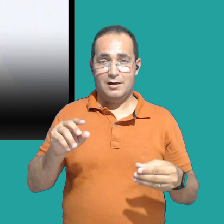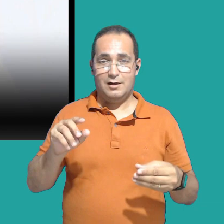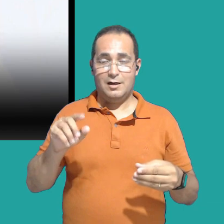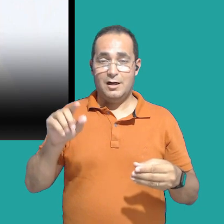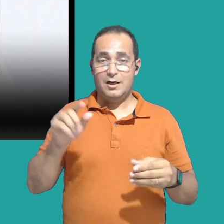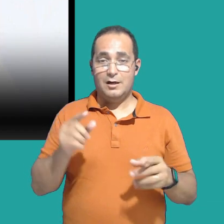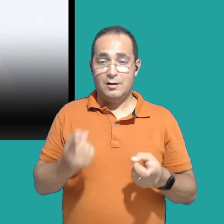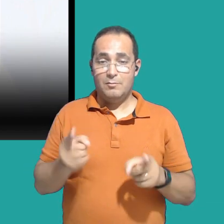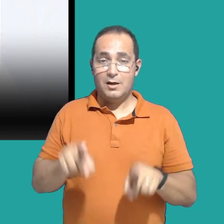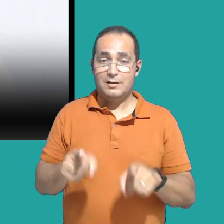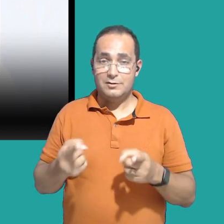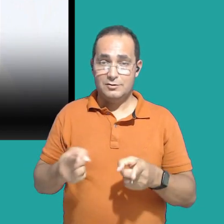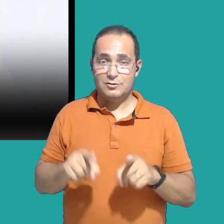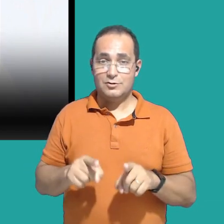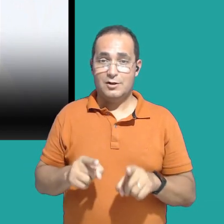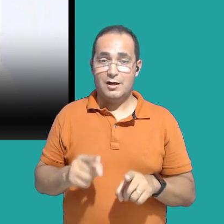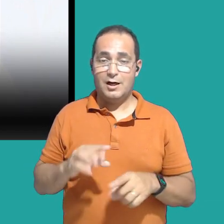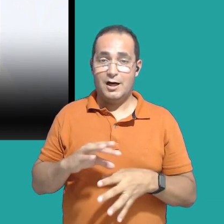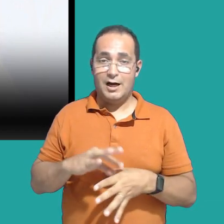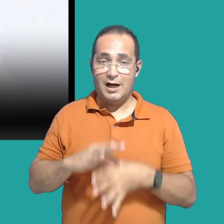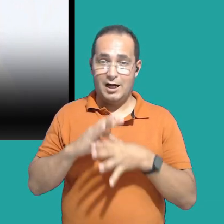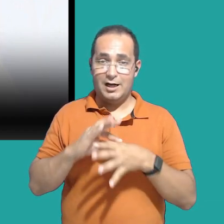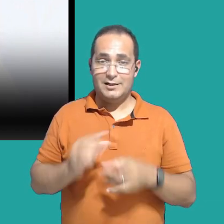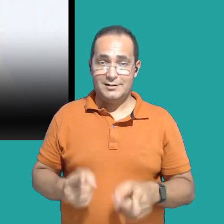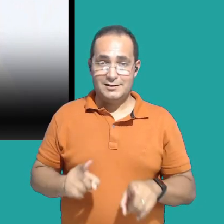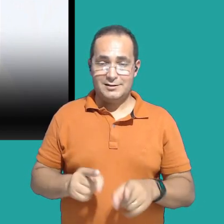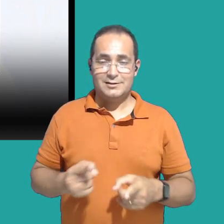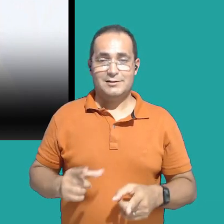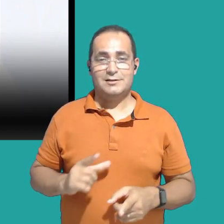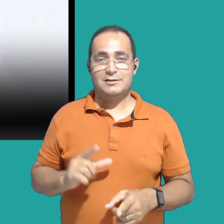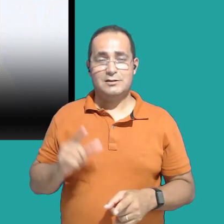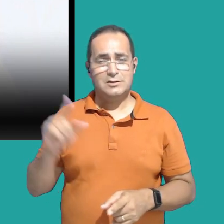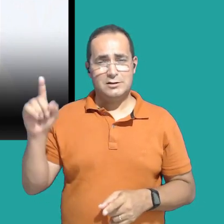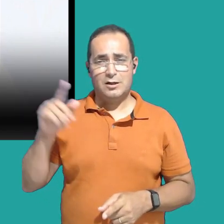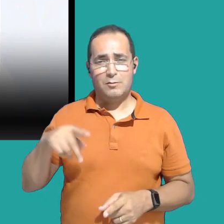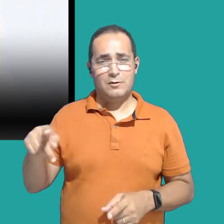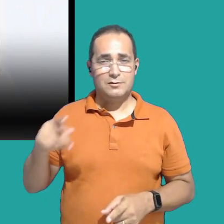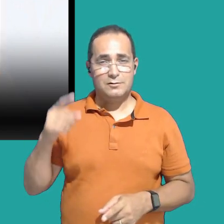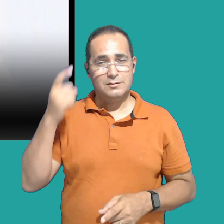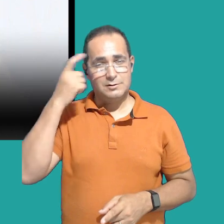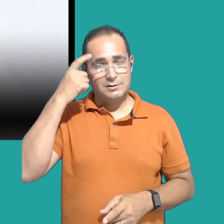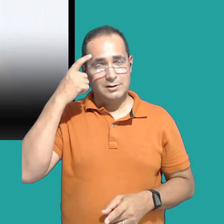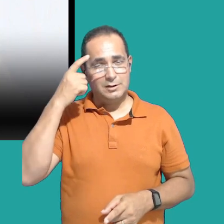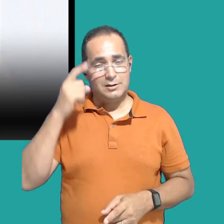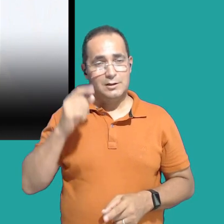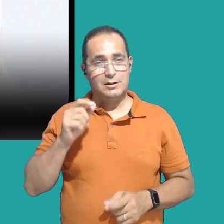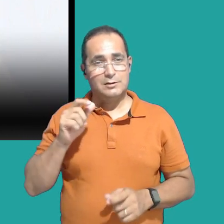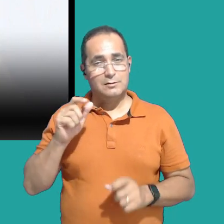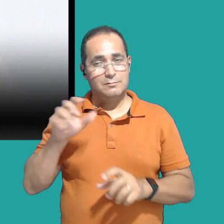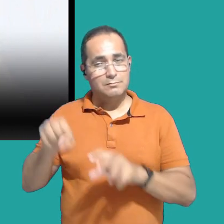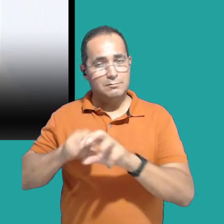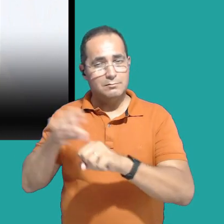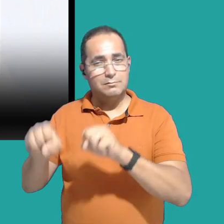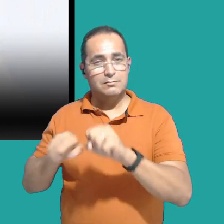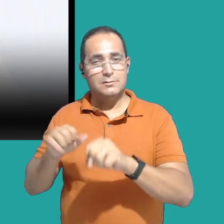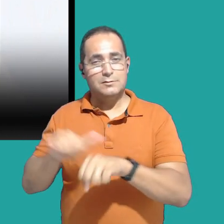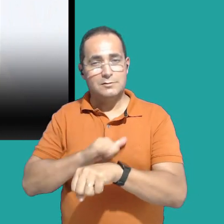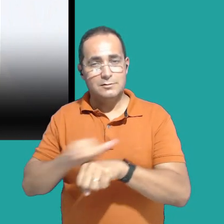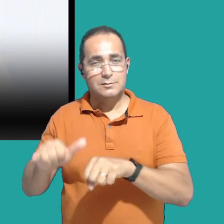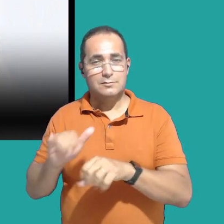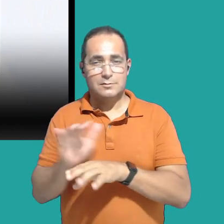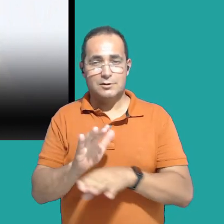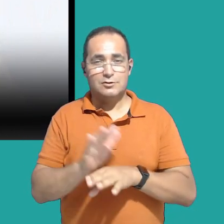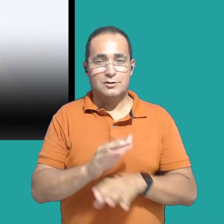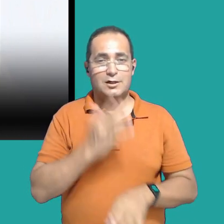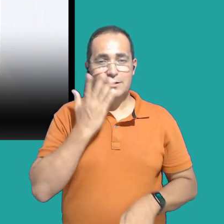EVA, usava aqueles palitos de churrasco. Exatamente. Porque, assim, cabe ao professor muito ter essa